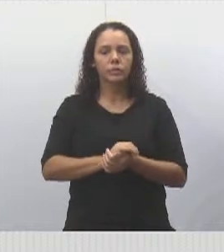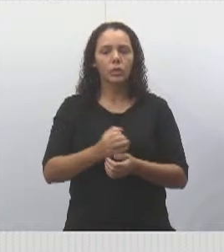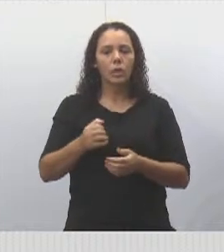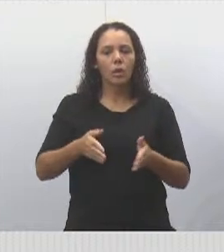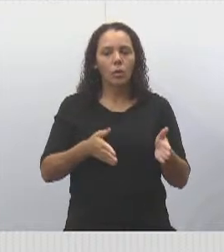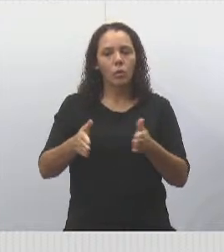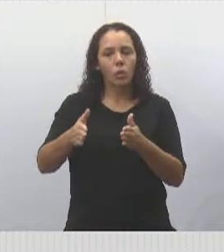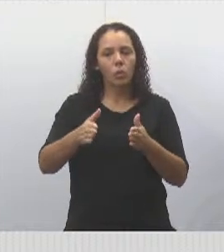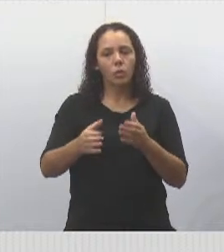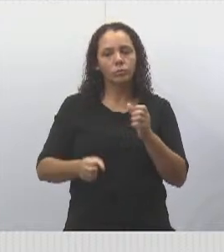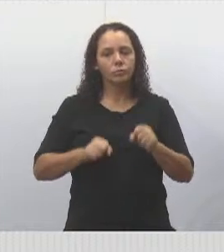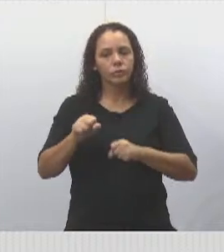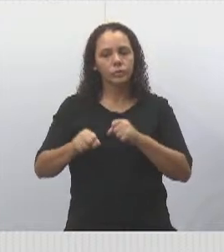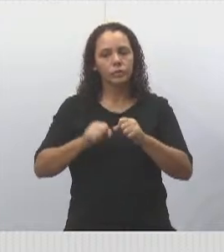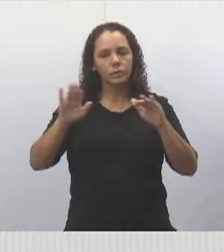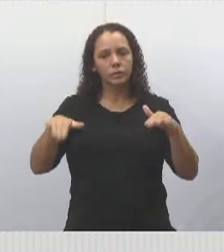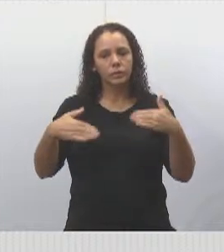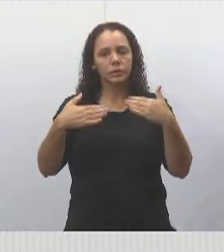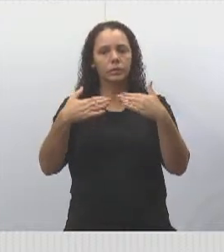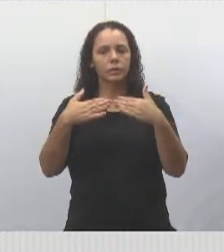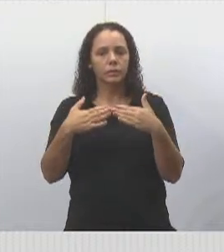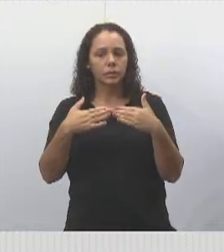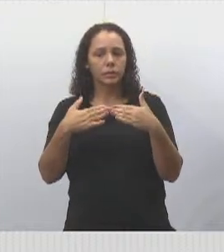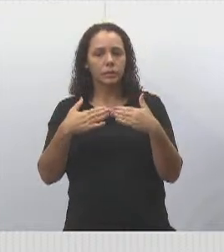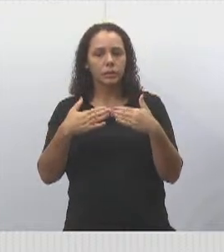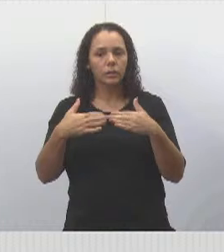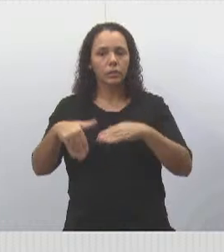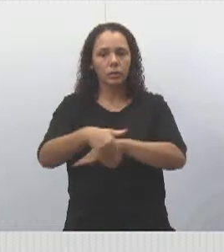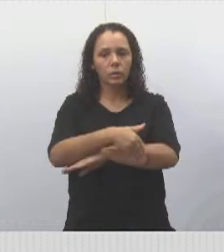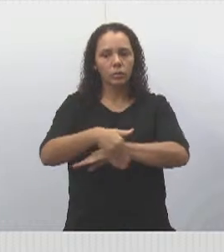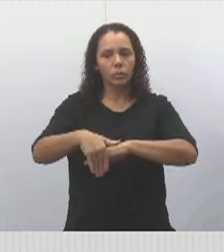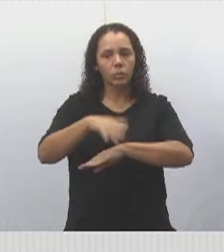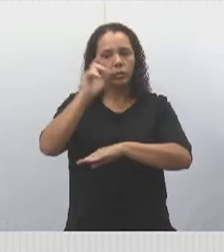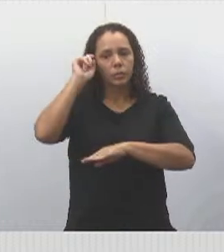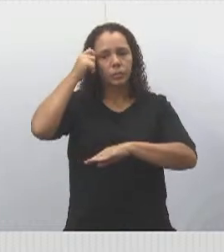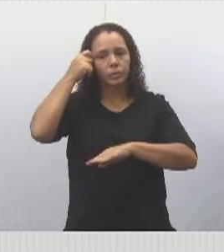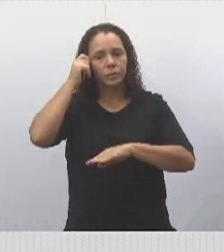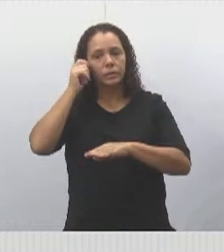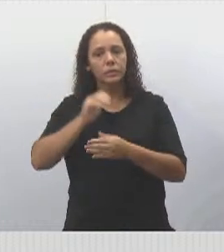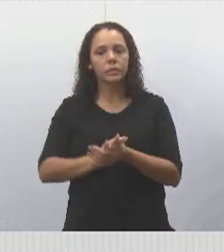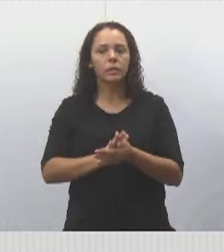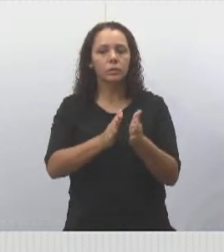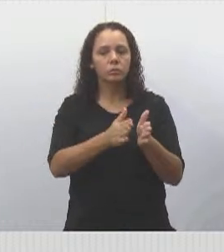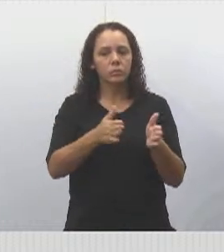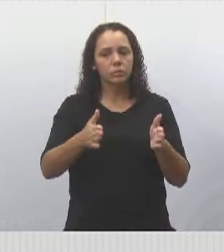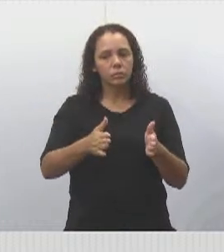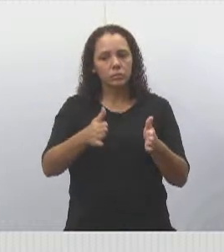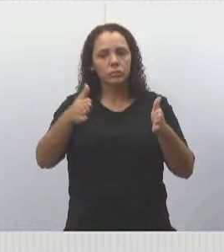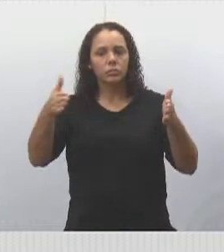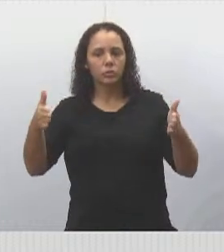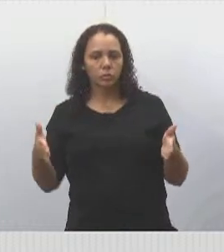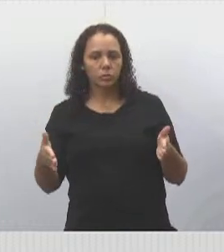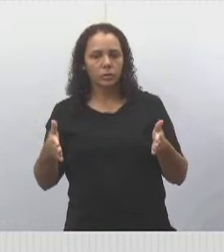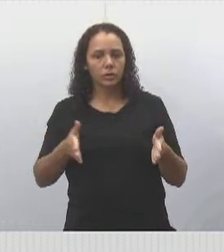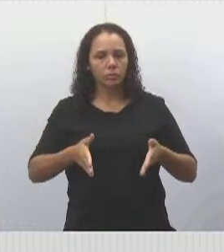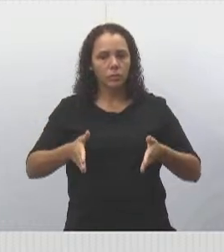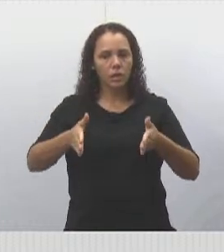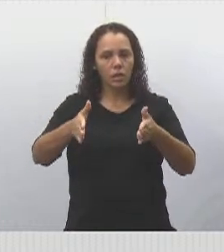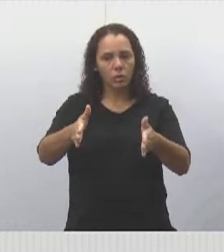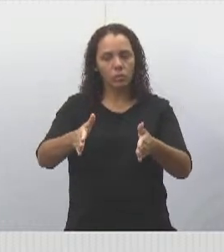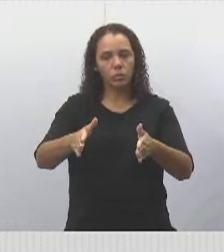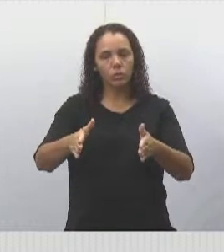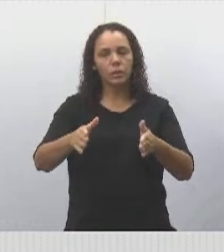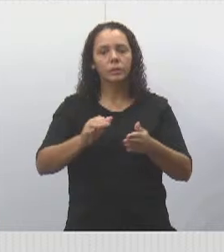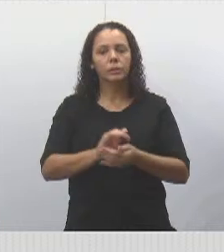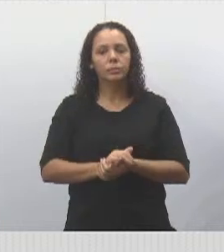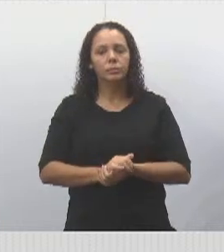de ciclovias, a central fotovoltaica, a pavimentação da Padre Eugênio, a duplicação da Avenida Malaquiácede, a macrodrenagem do